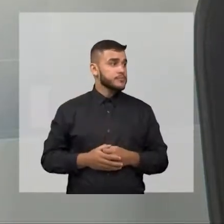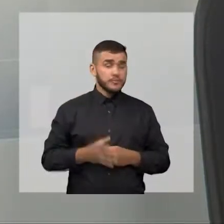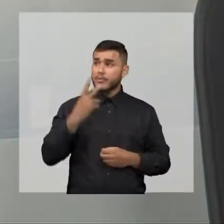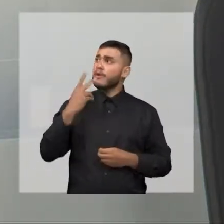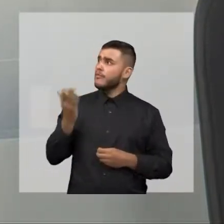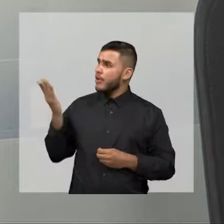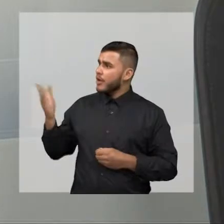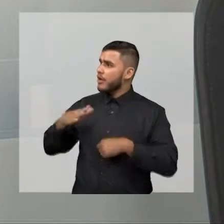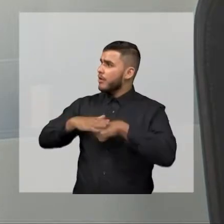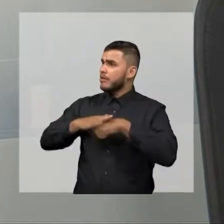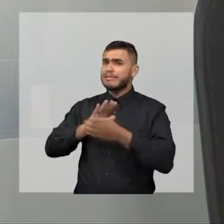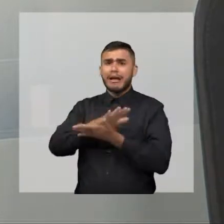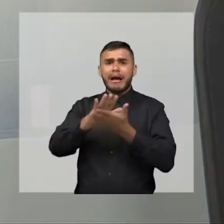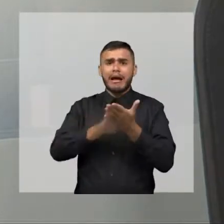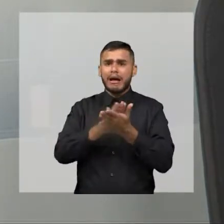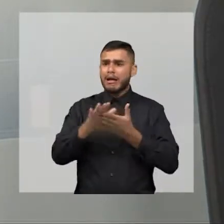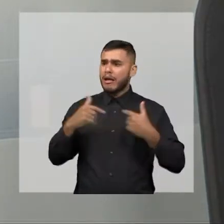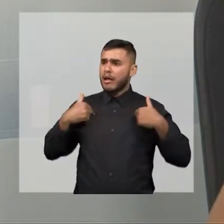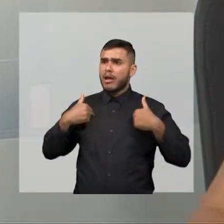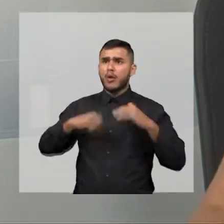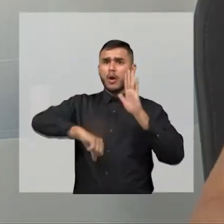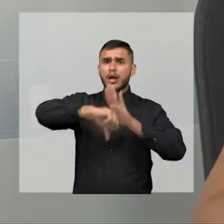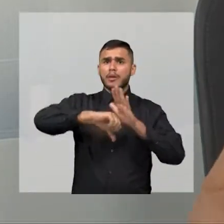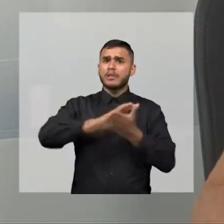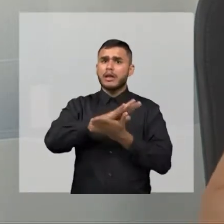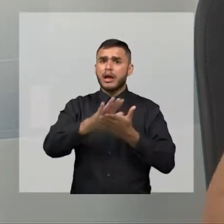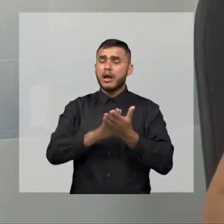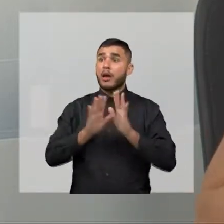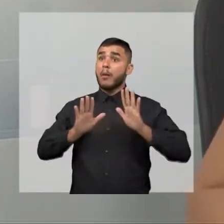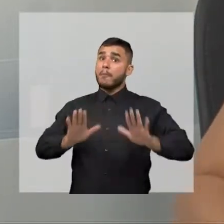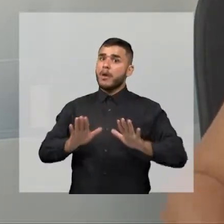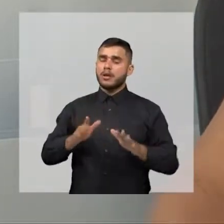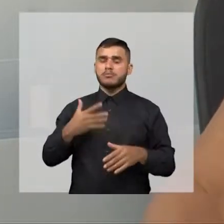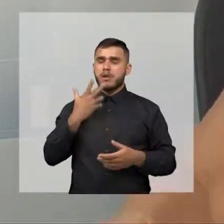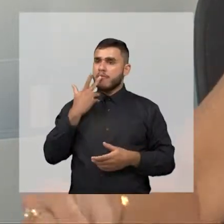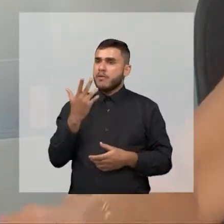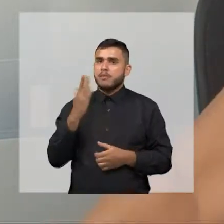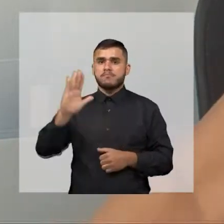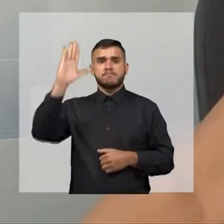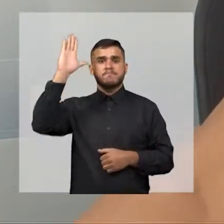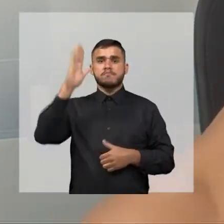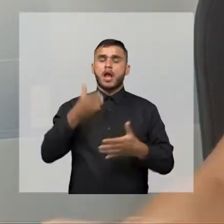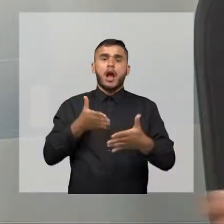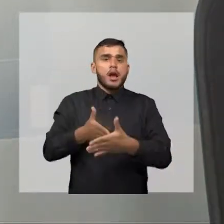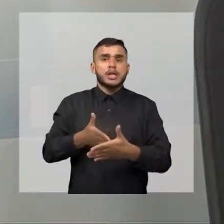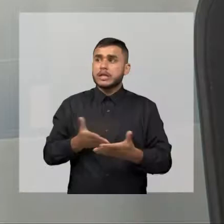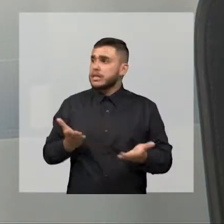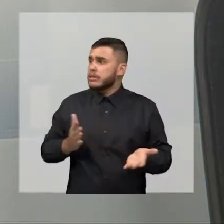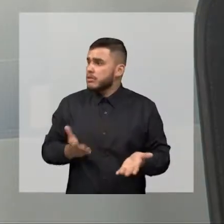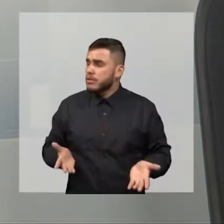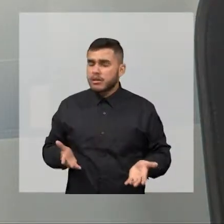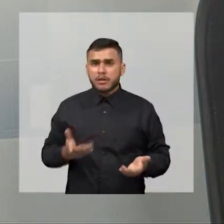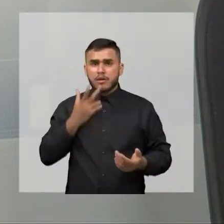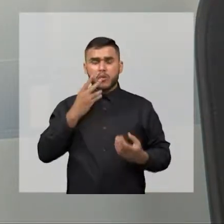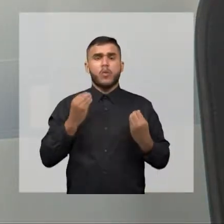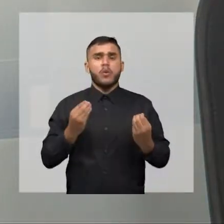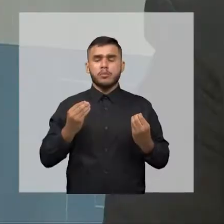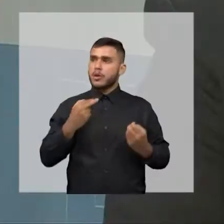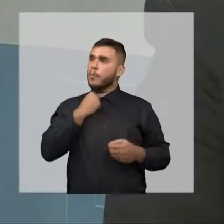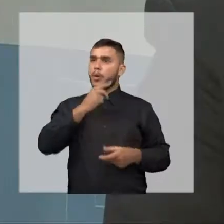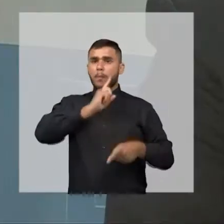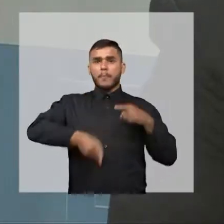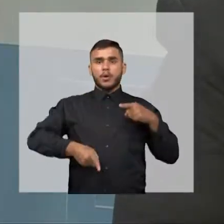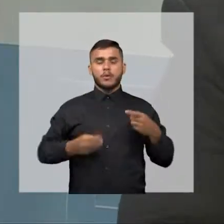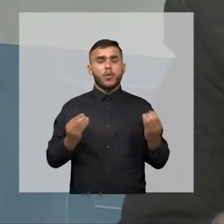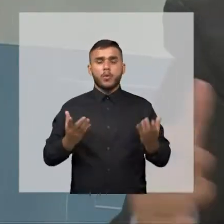nunca fez nada errado, nunca fez Pois malversou recursos e tal, não mas comprou está voto, impedida de concorrer a deputado estadual. Me diga uma coisa, a senhora